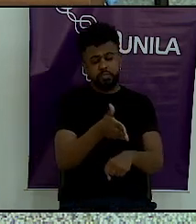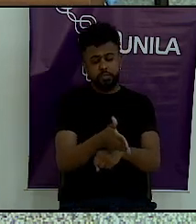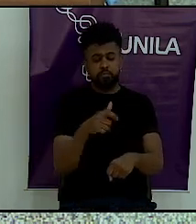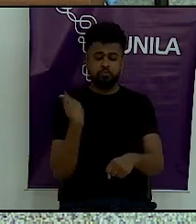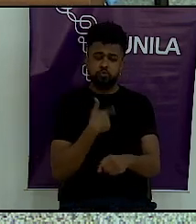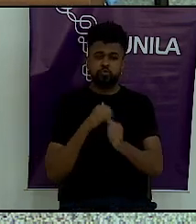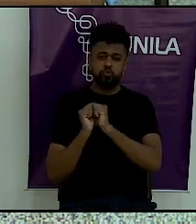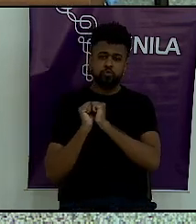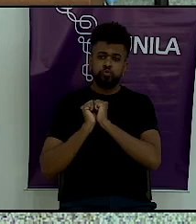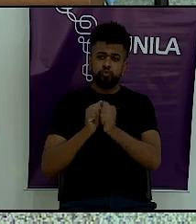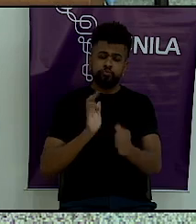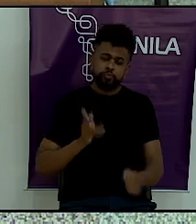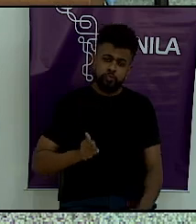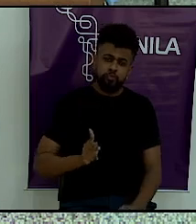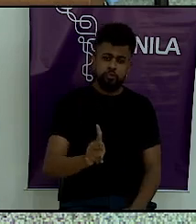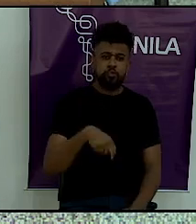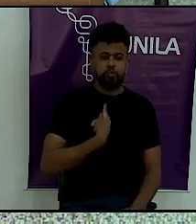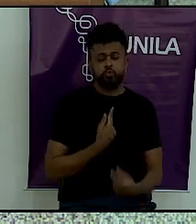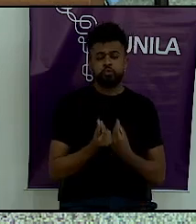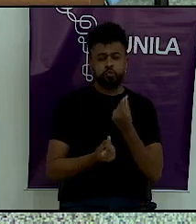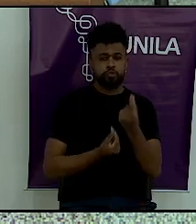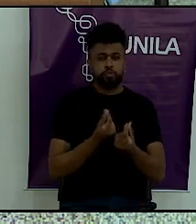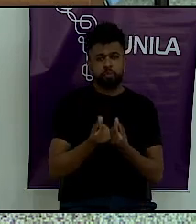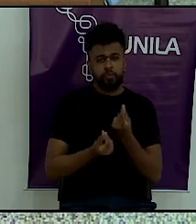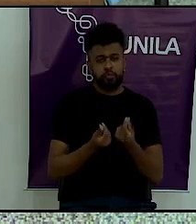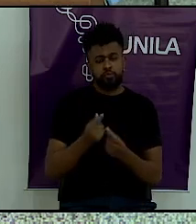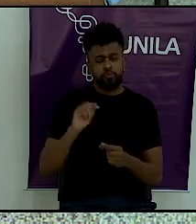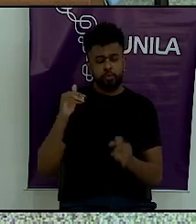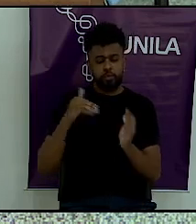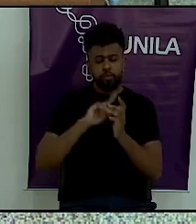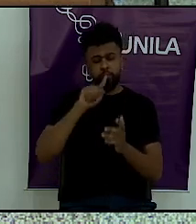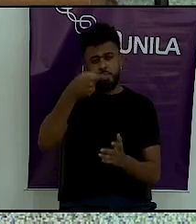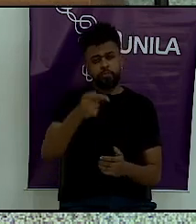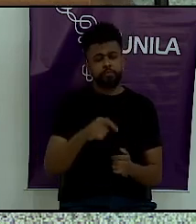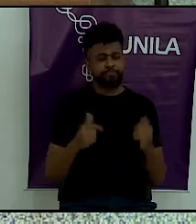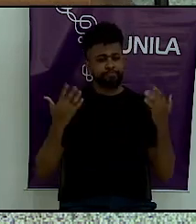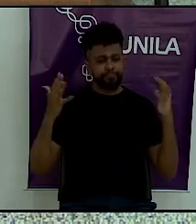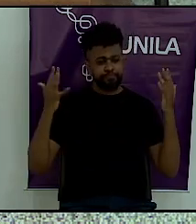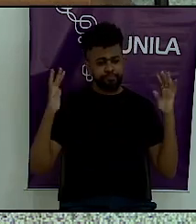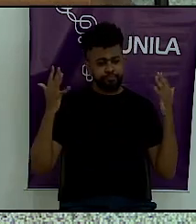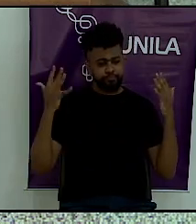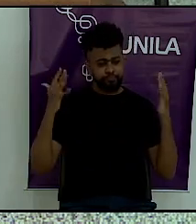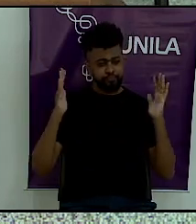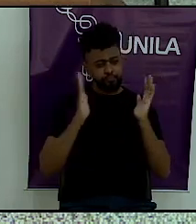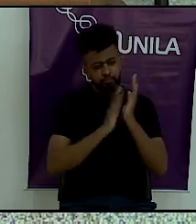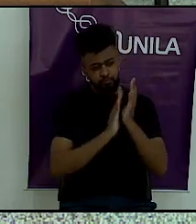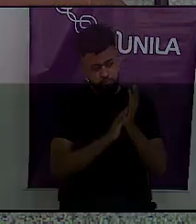vamos em frente agora com o nosso orçamento. Até a próxima.